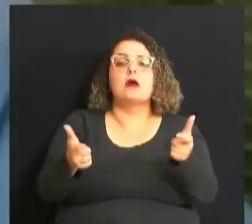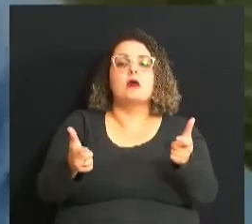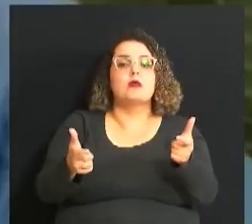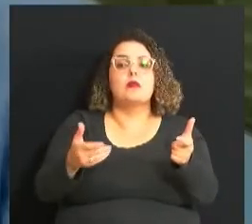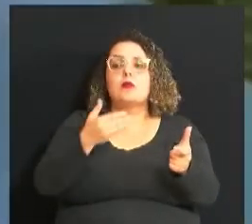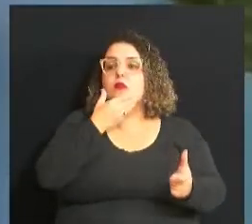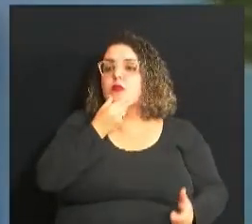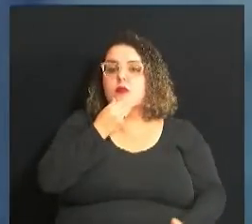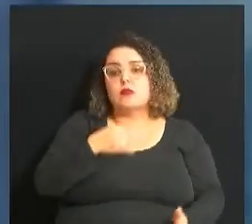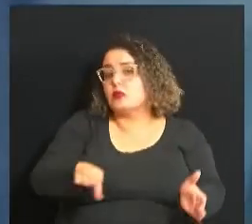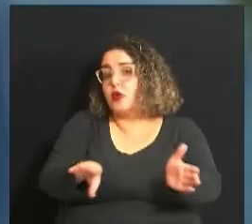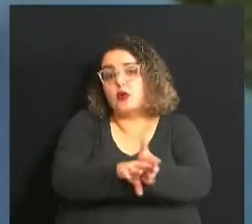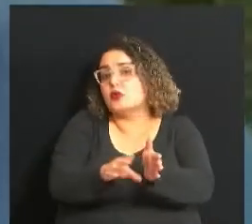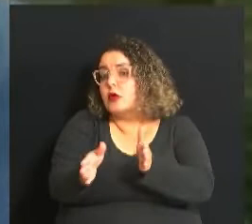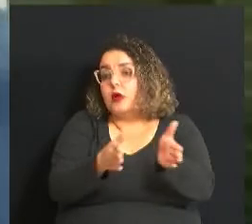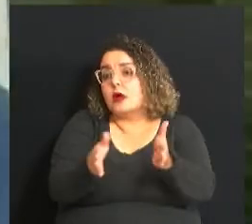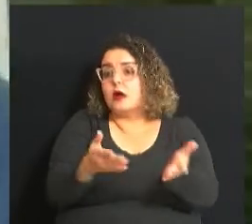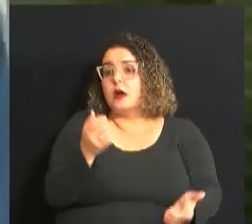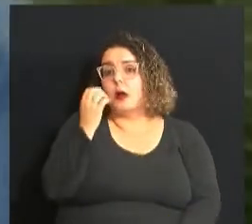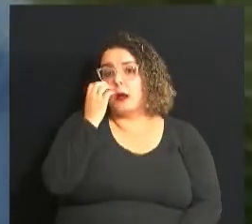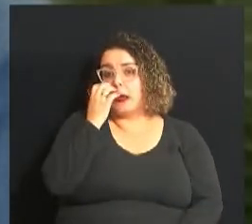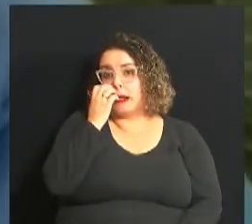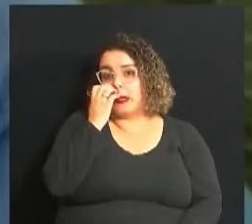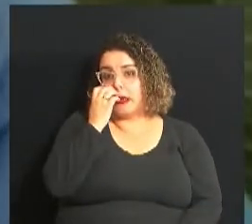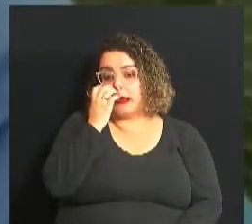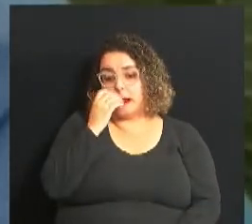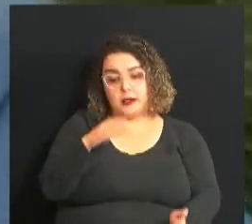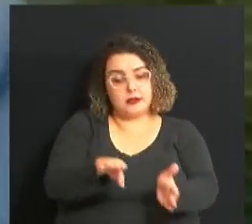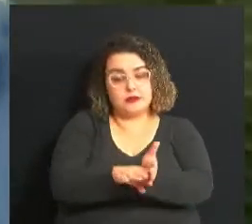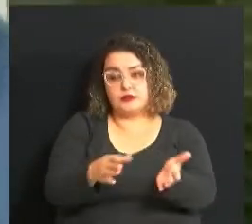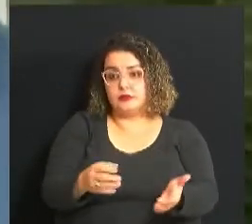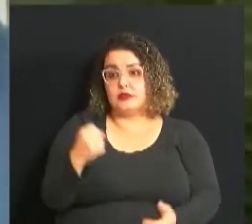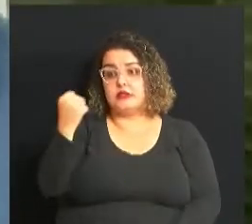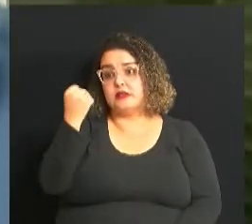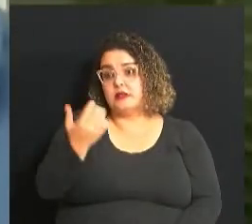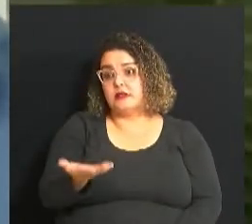chegam nessa fase, eles chegam em doenças mais avançadas. Então, o que a gente